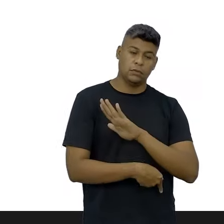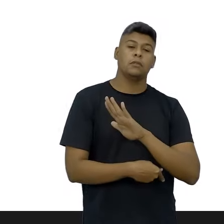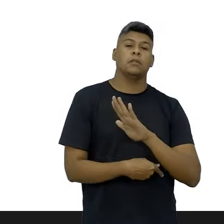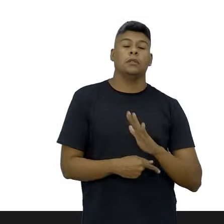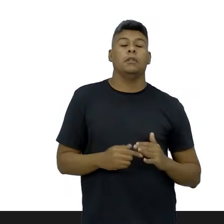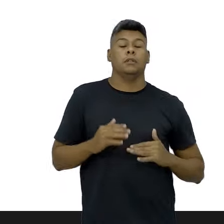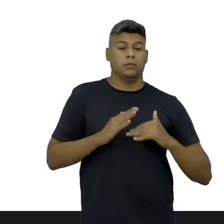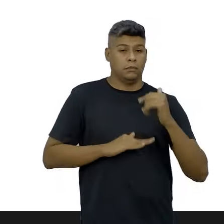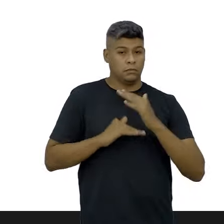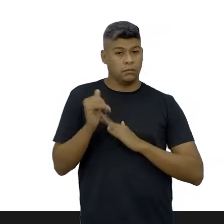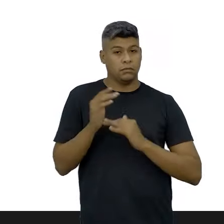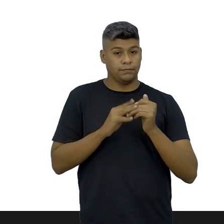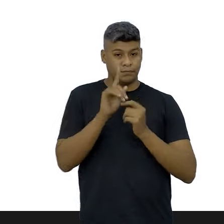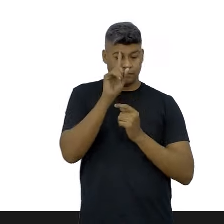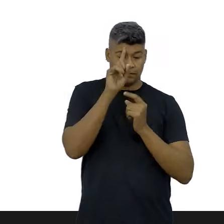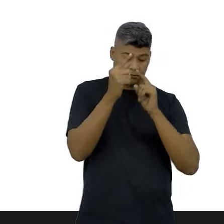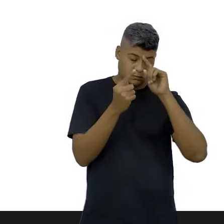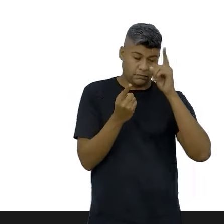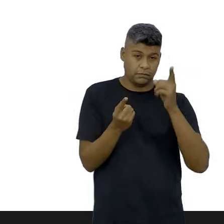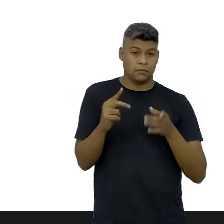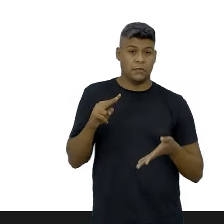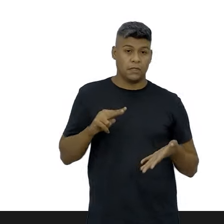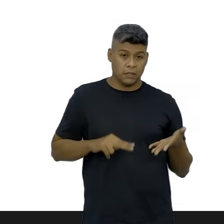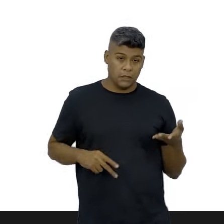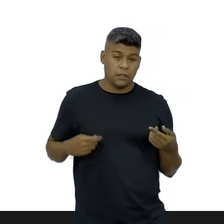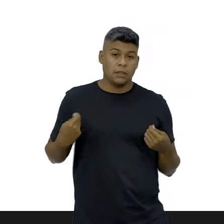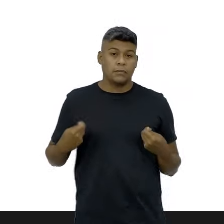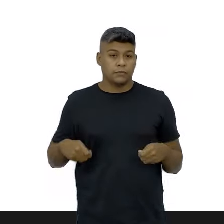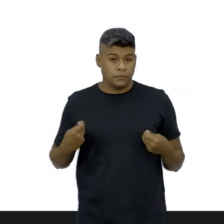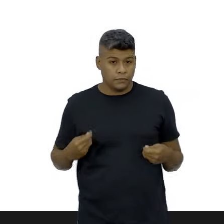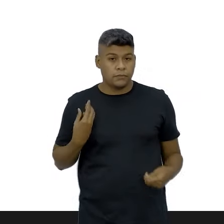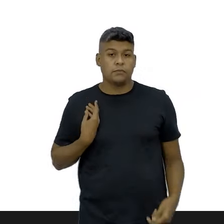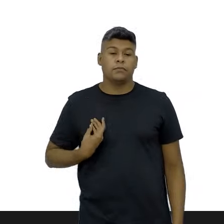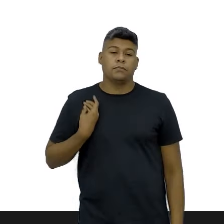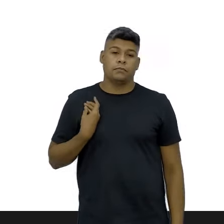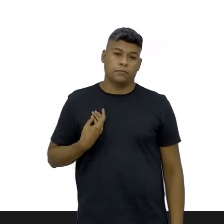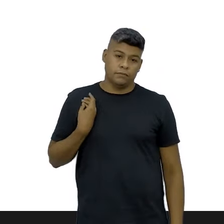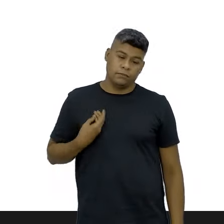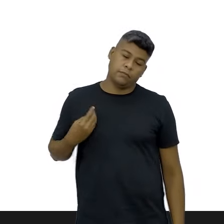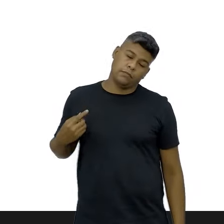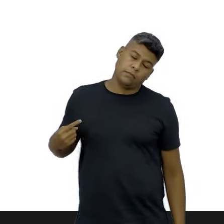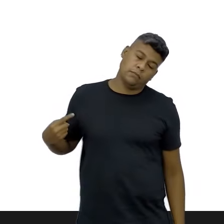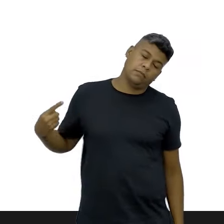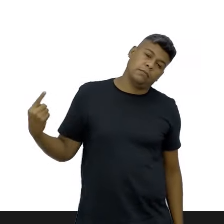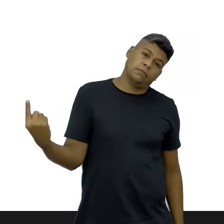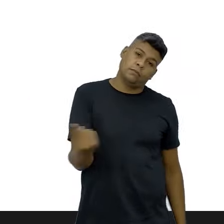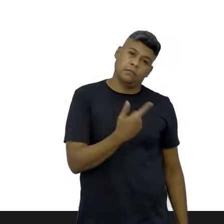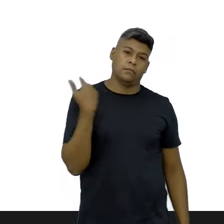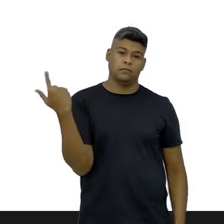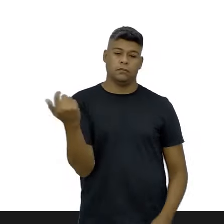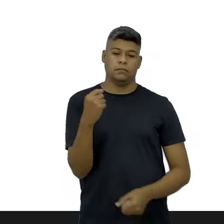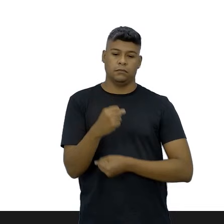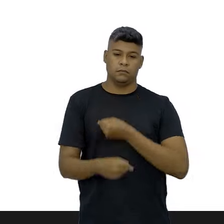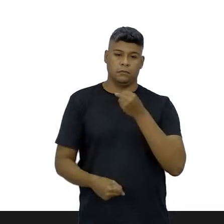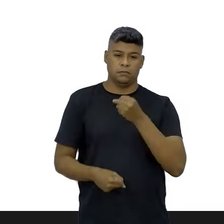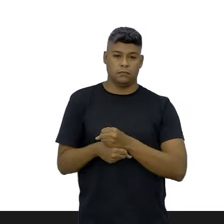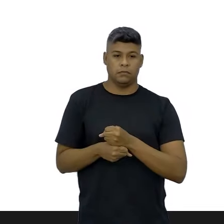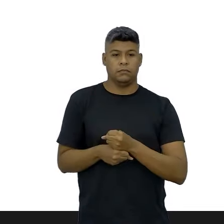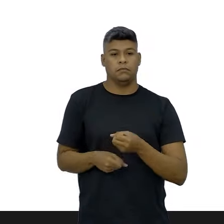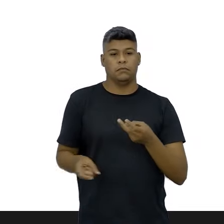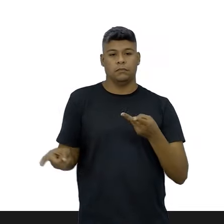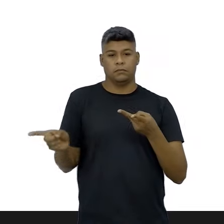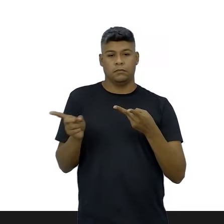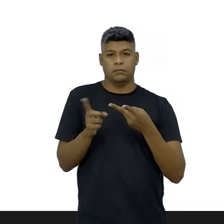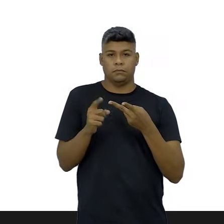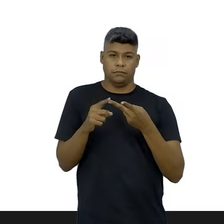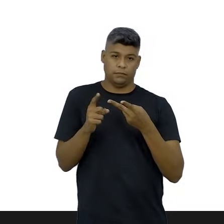relativas às estratégias de leitura e que precisam ser exercitadas aí em todos os anos, né. O segundo ponto que